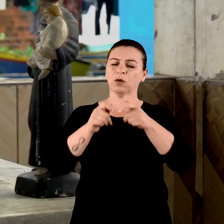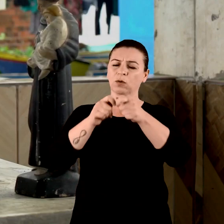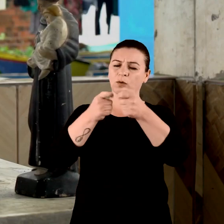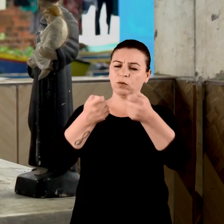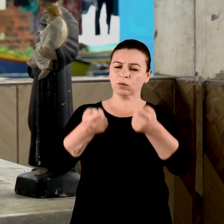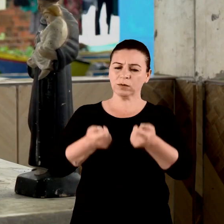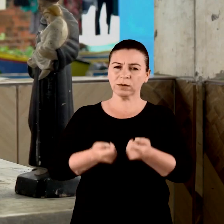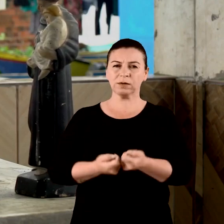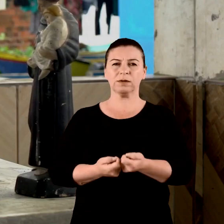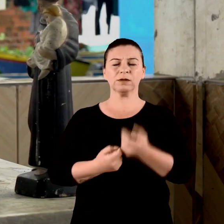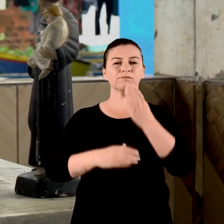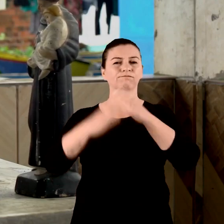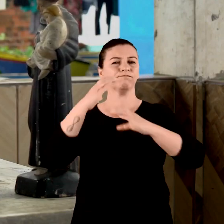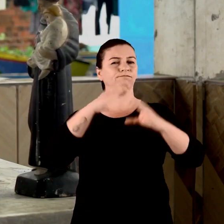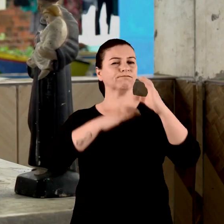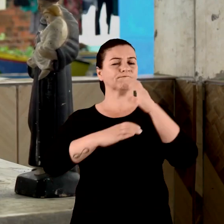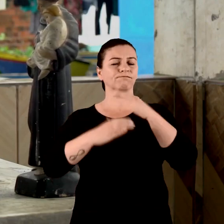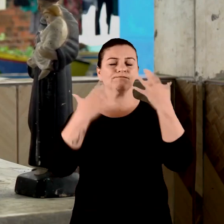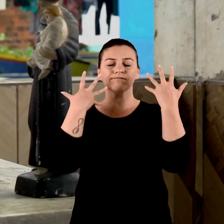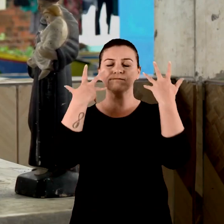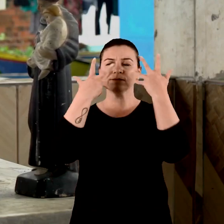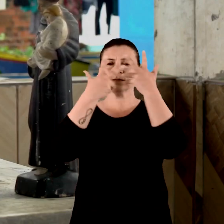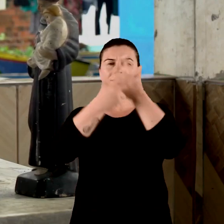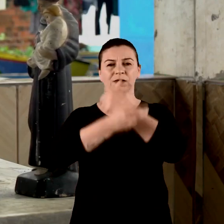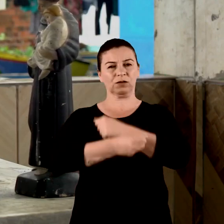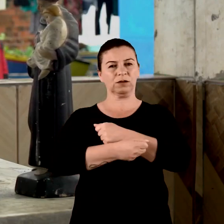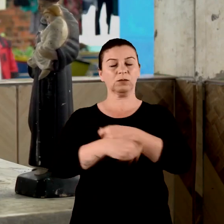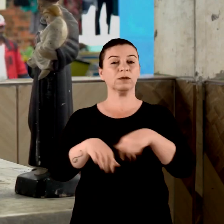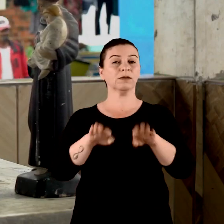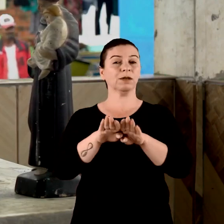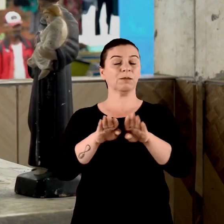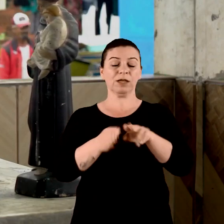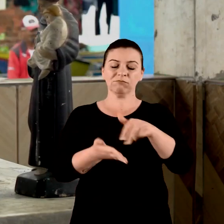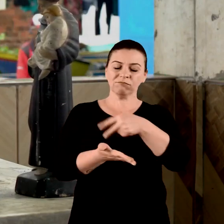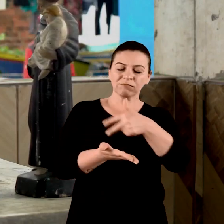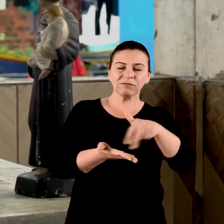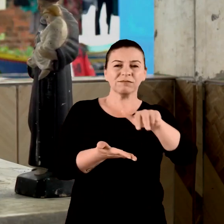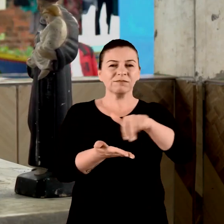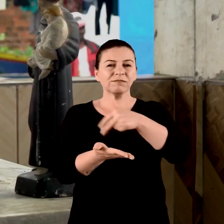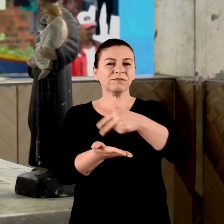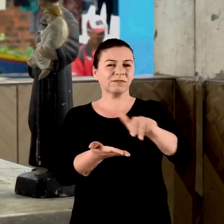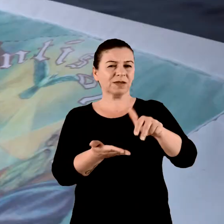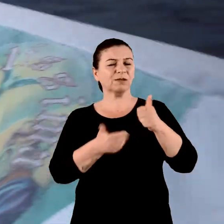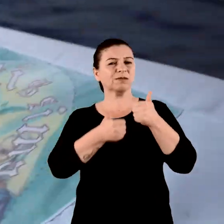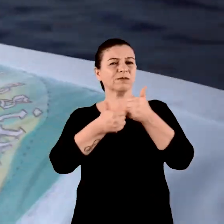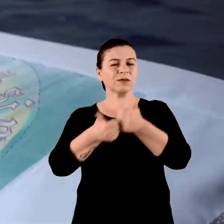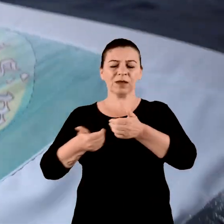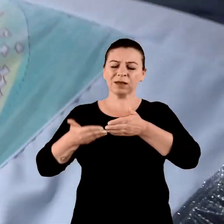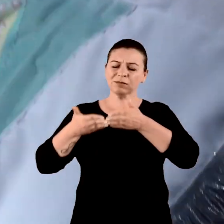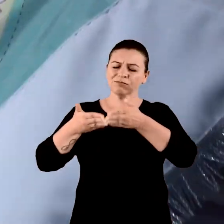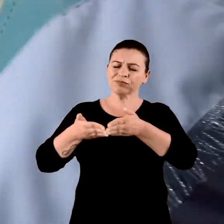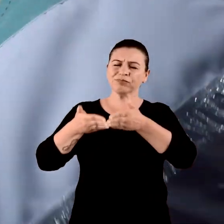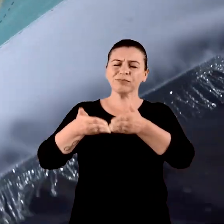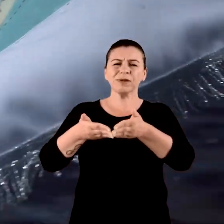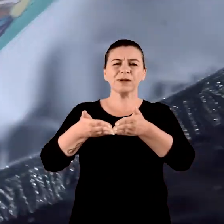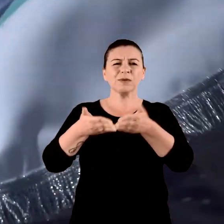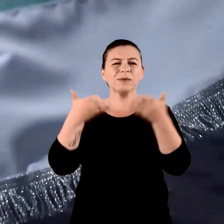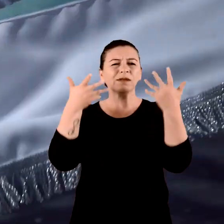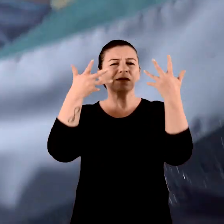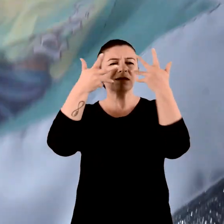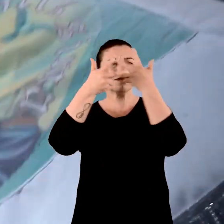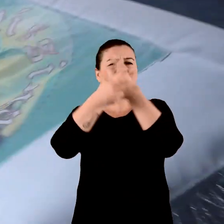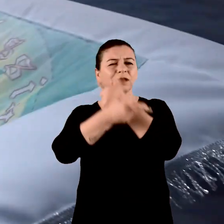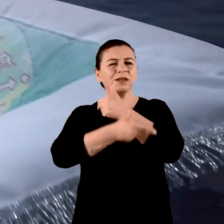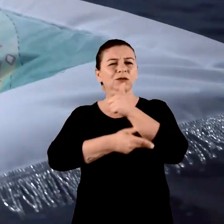o terço cantado, que é lindíssimo, né? Com o fandango que acompanha, aquele barco lindo